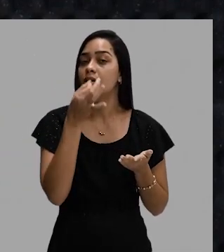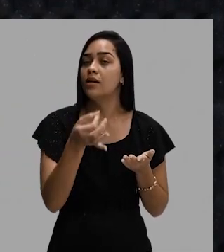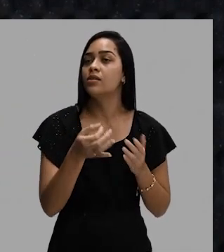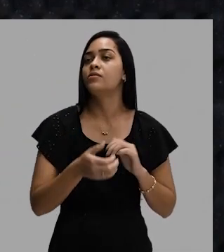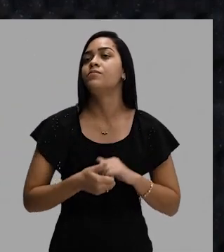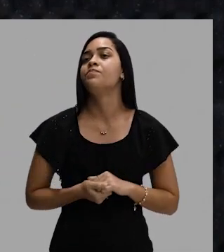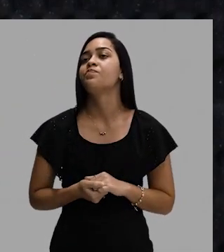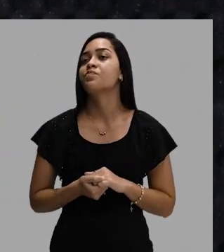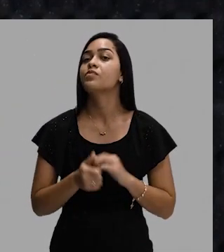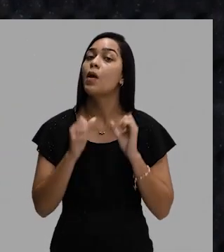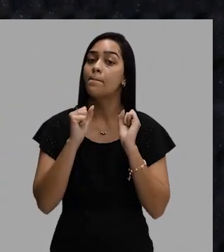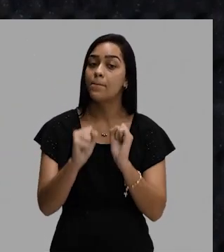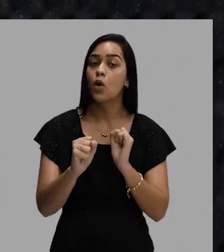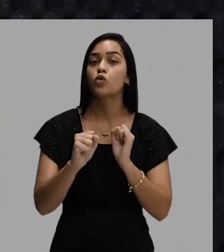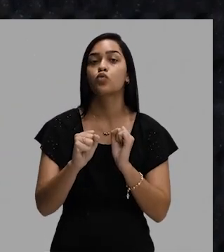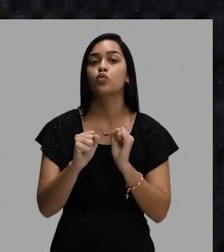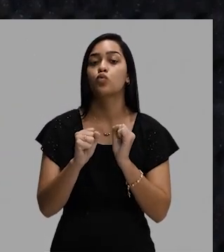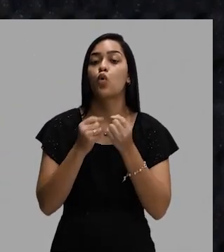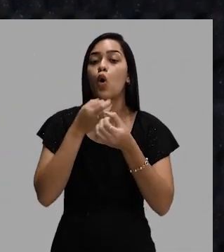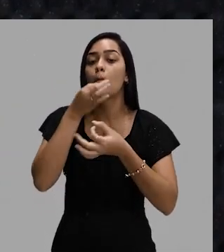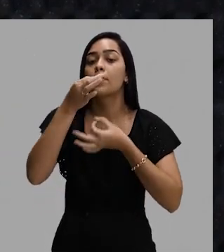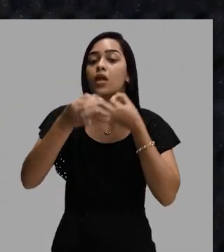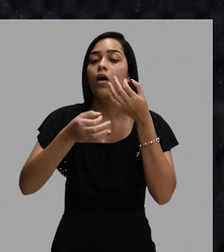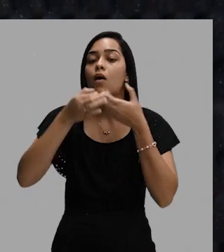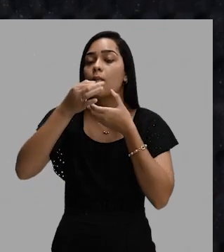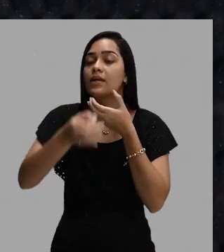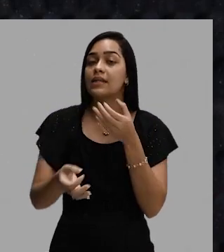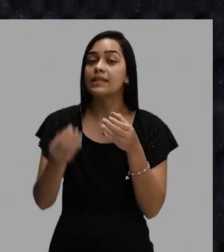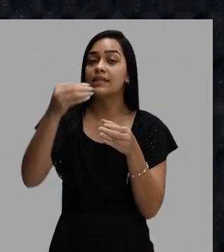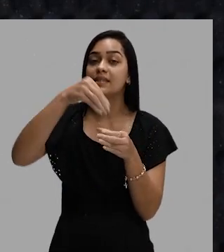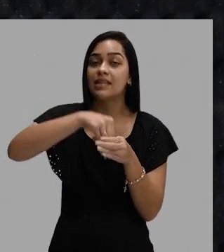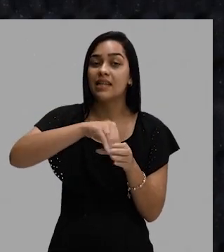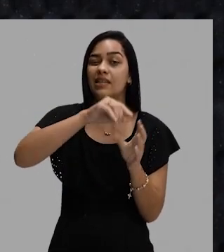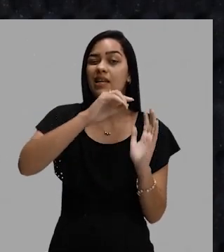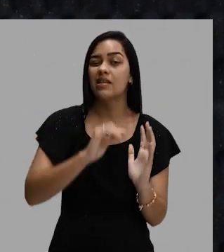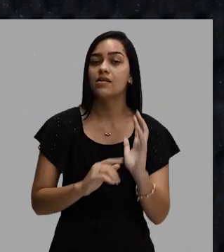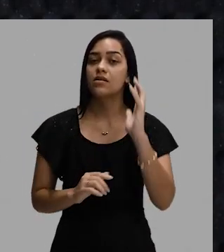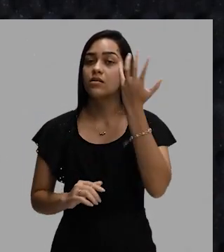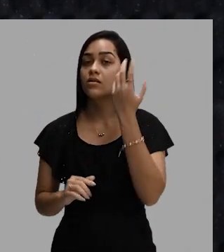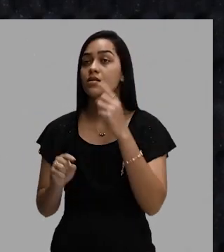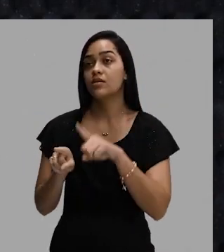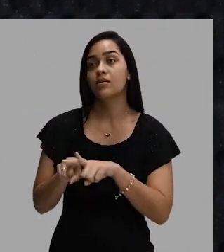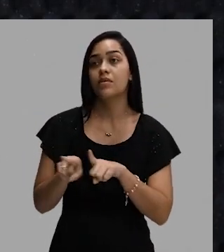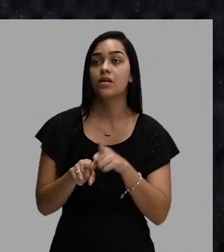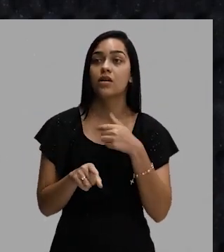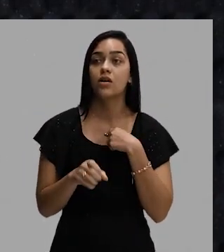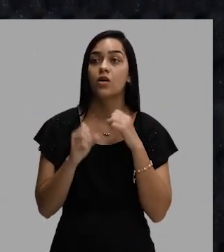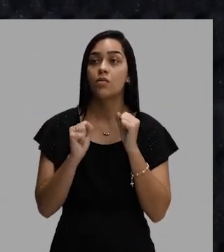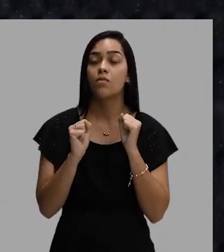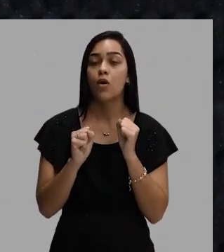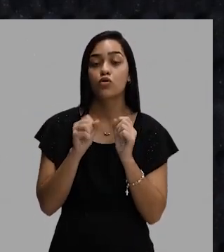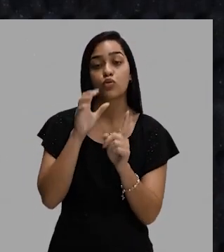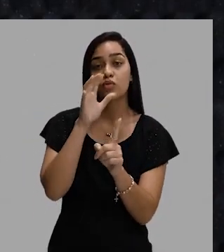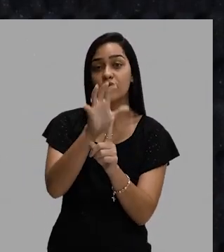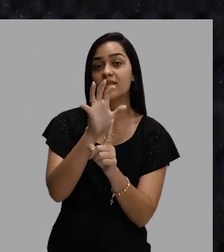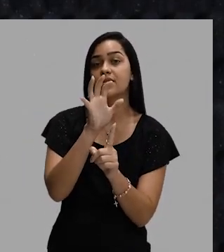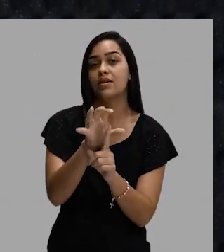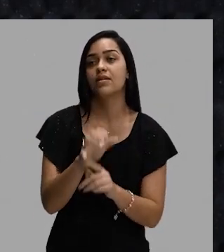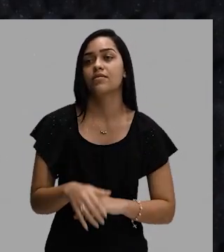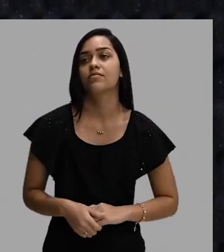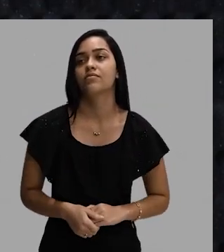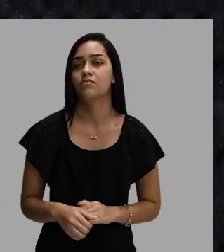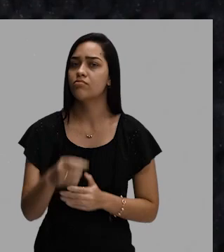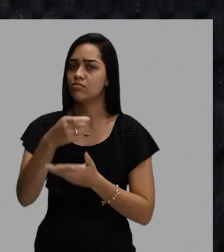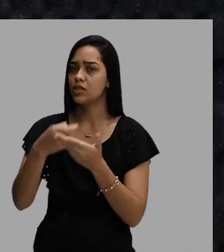eu posso argumentar e dentro dessas situações, e ainda eu posso induzir